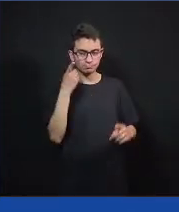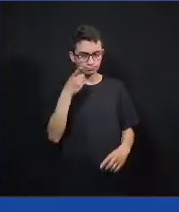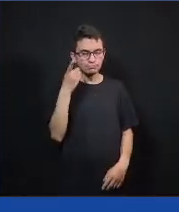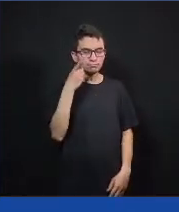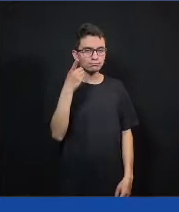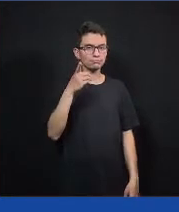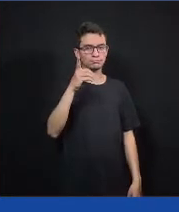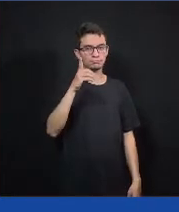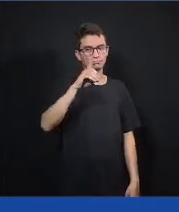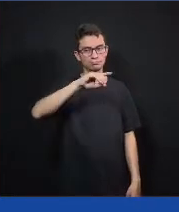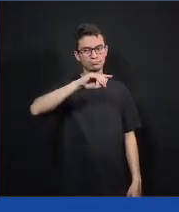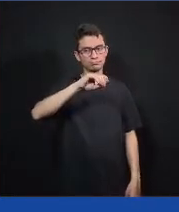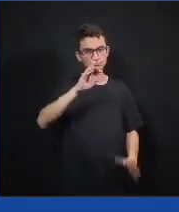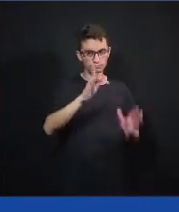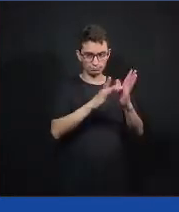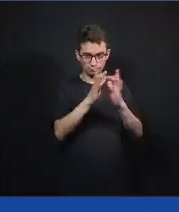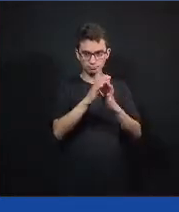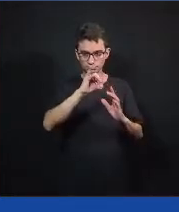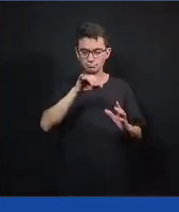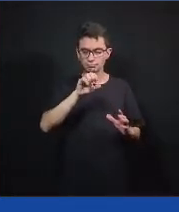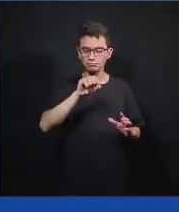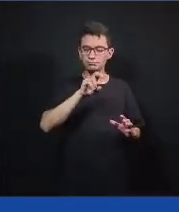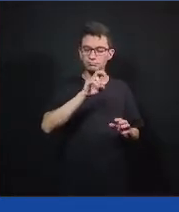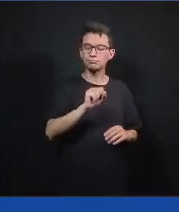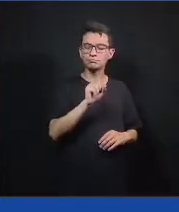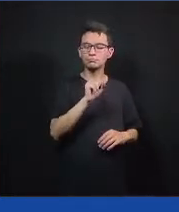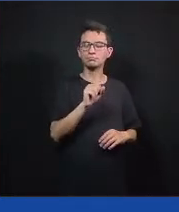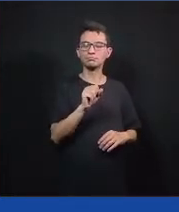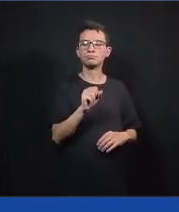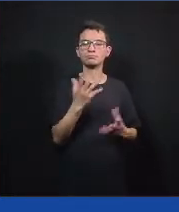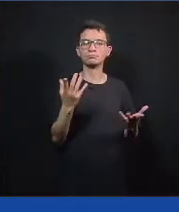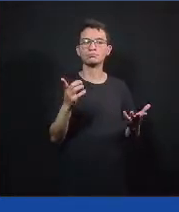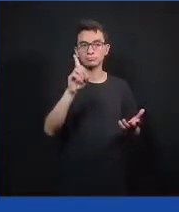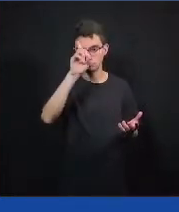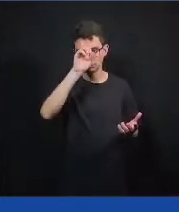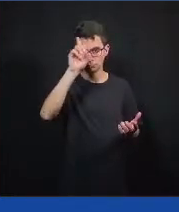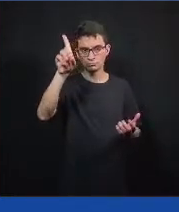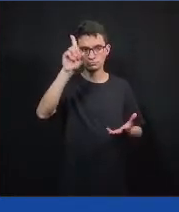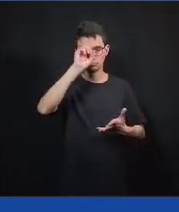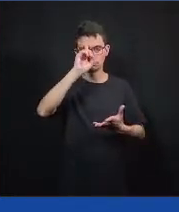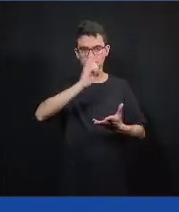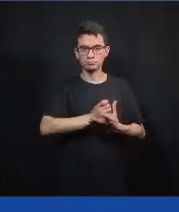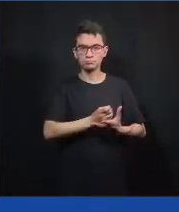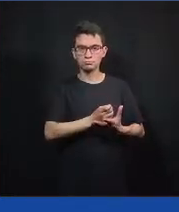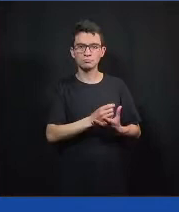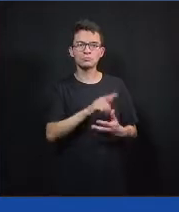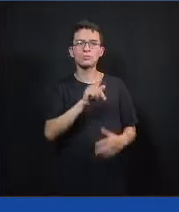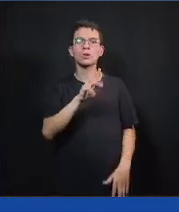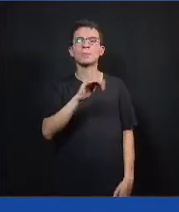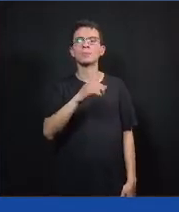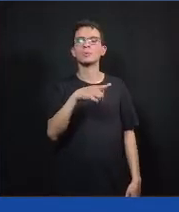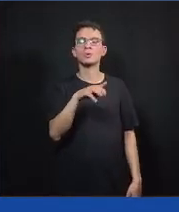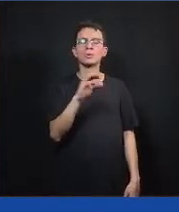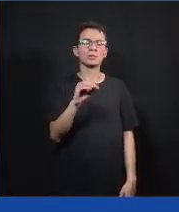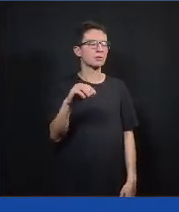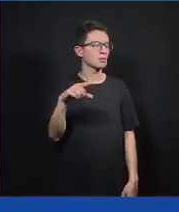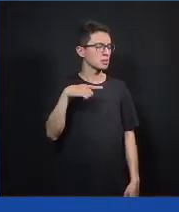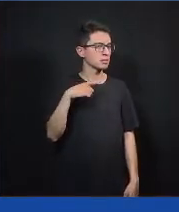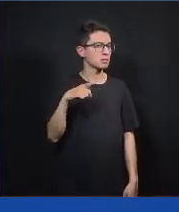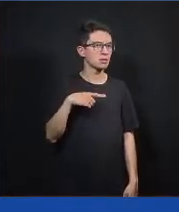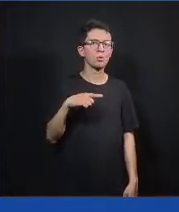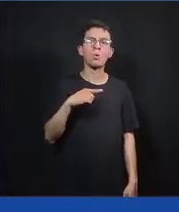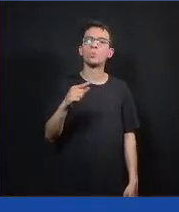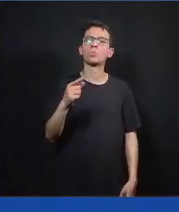muito emblemático desse processo. As datas e medidas estabelecidas na proposição em apreço foram fruto